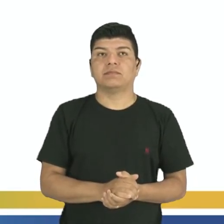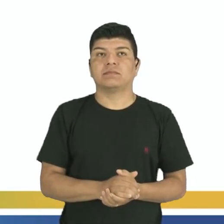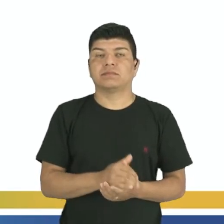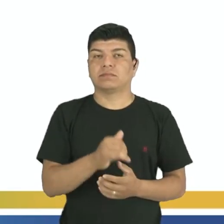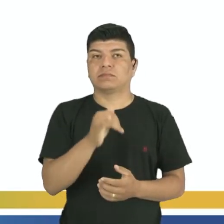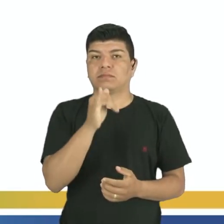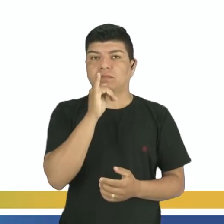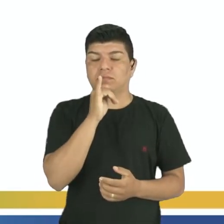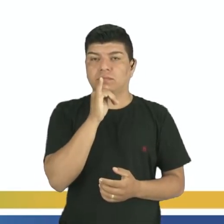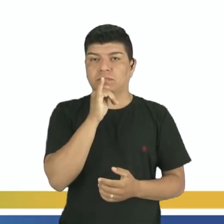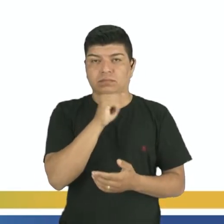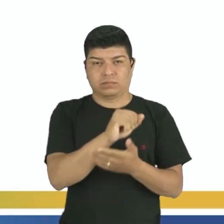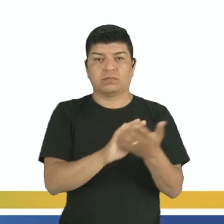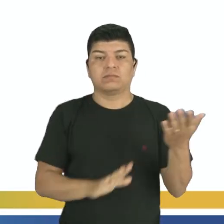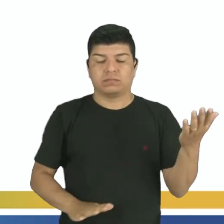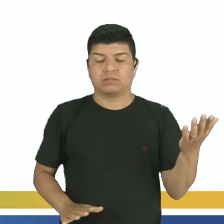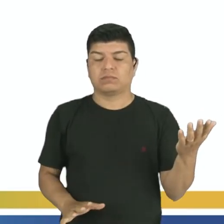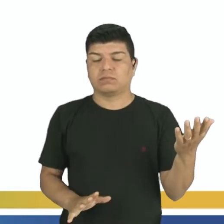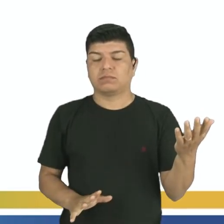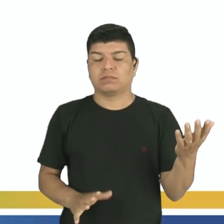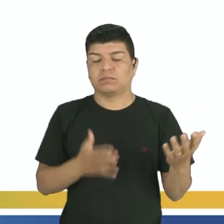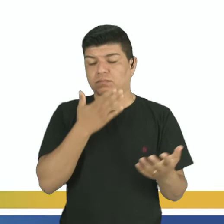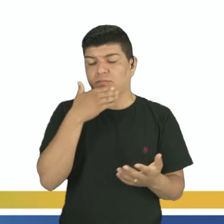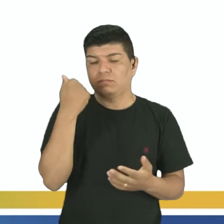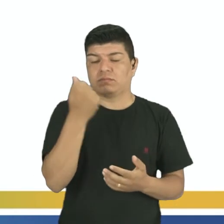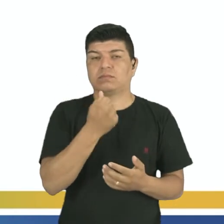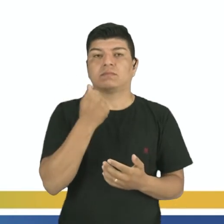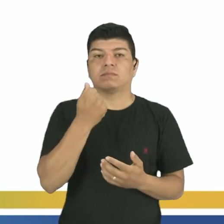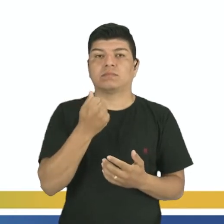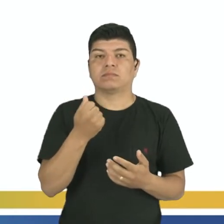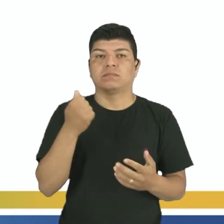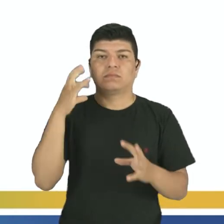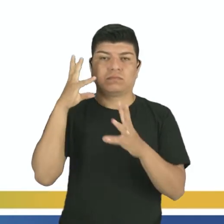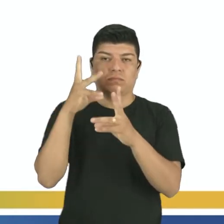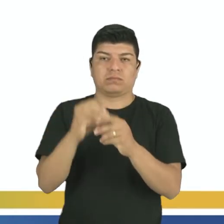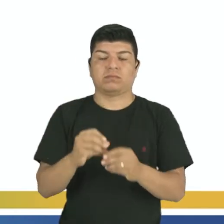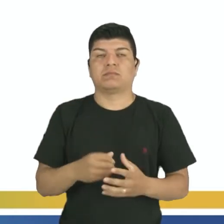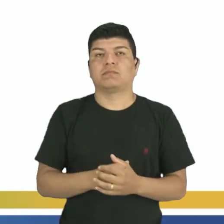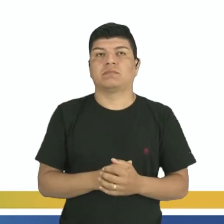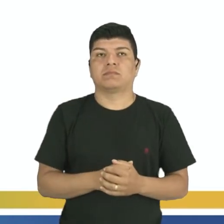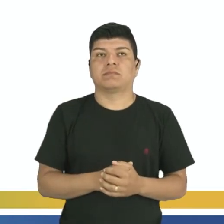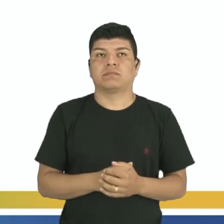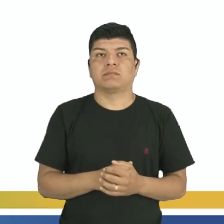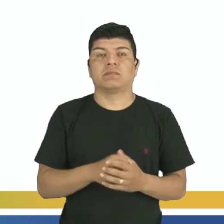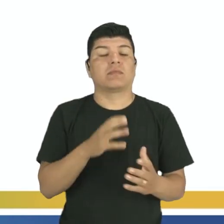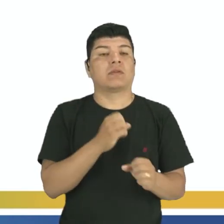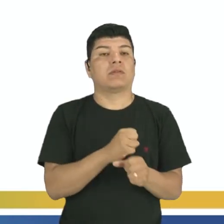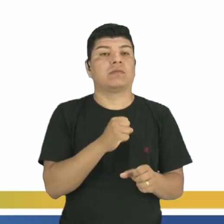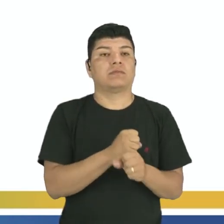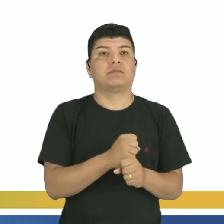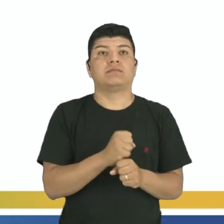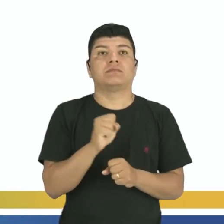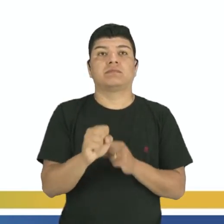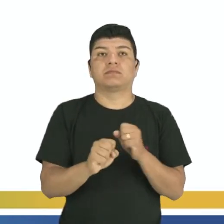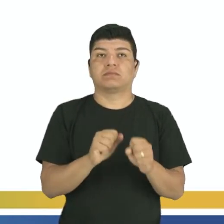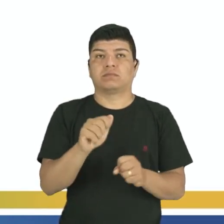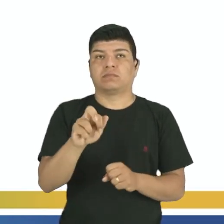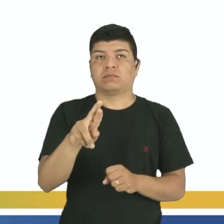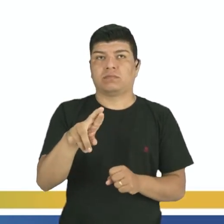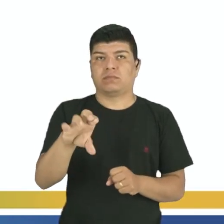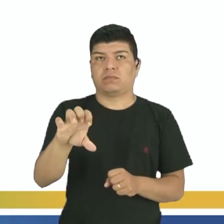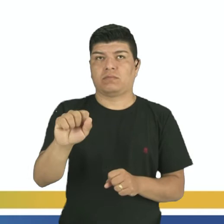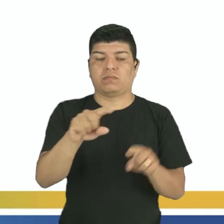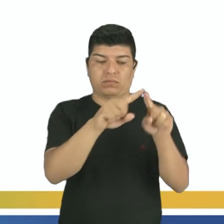Então vamos aqui fazer um exercício para consolidar o que você viu até aqui. Vamos calcular a área do triângulo a